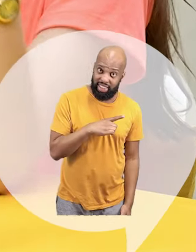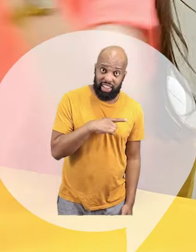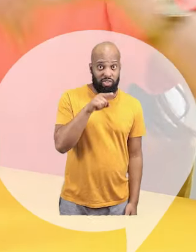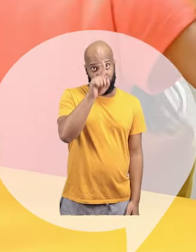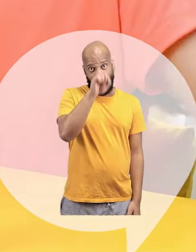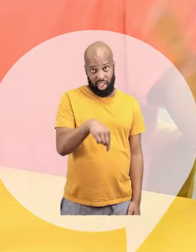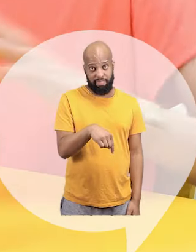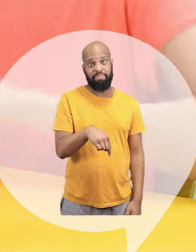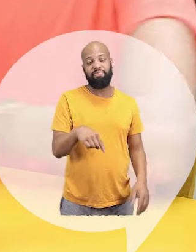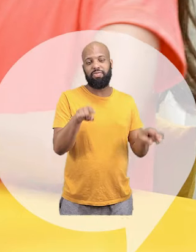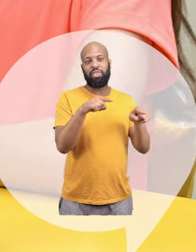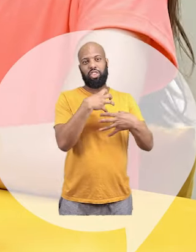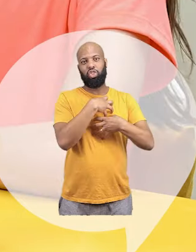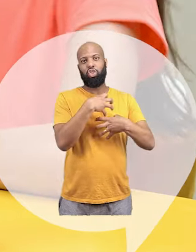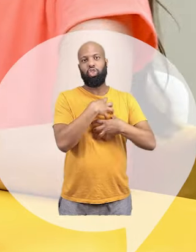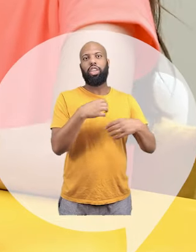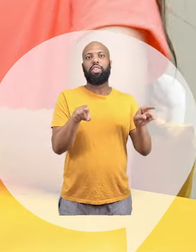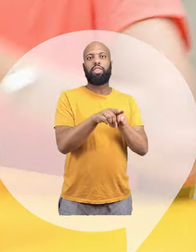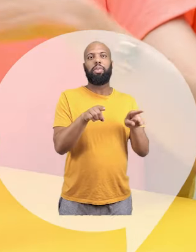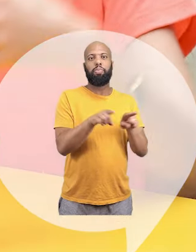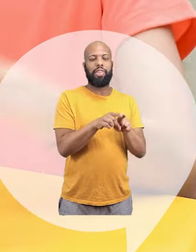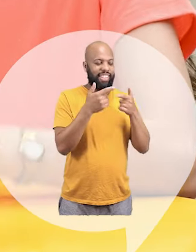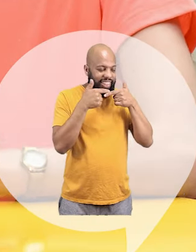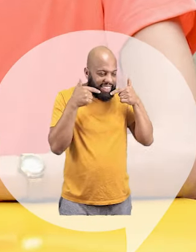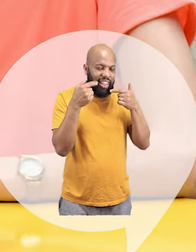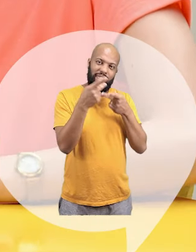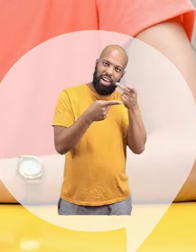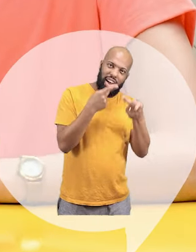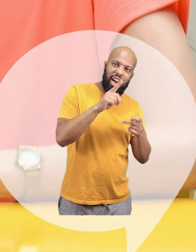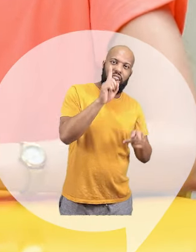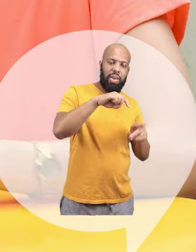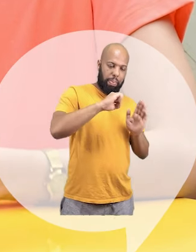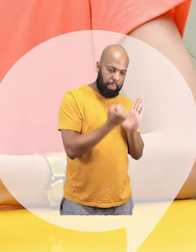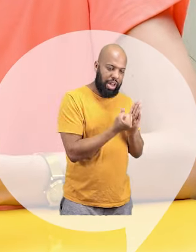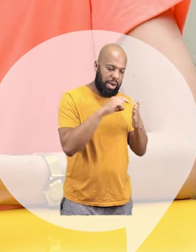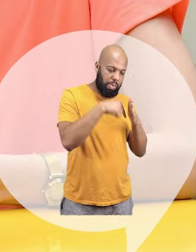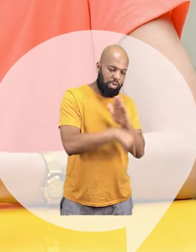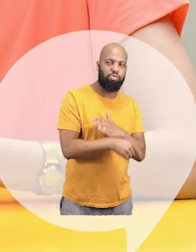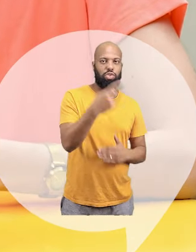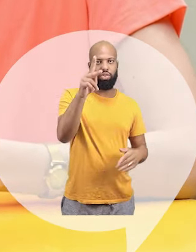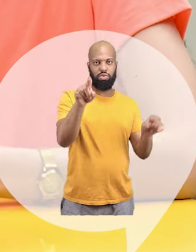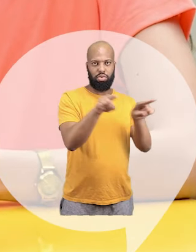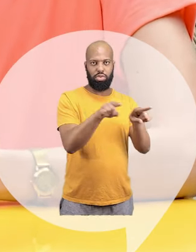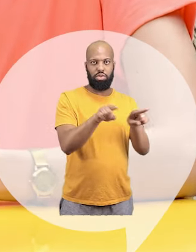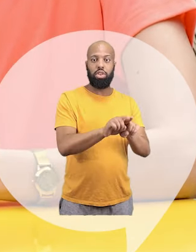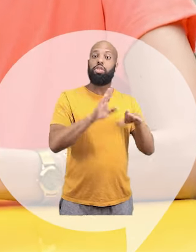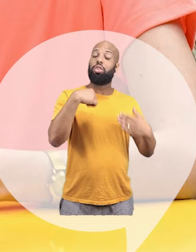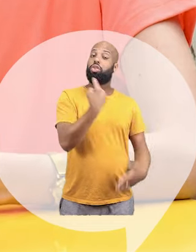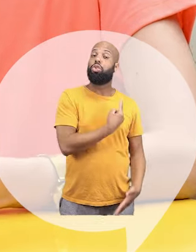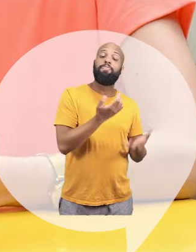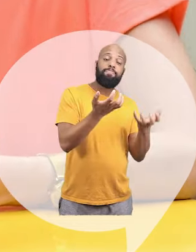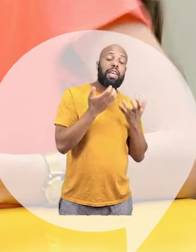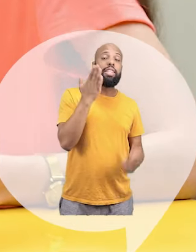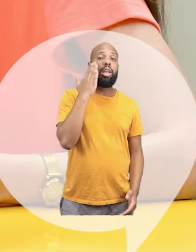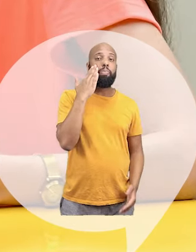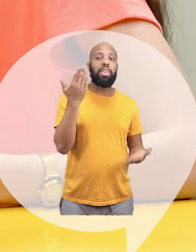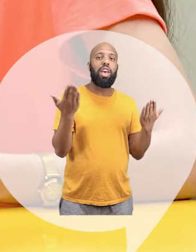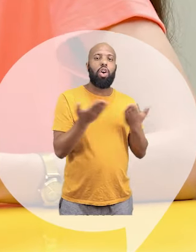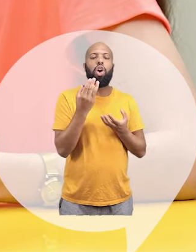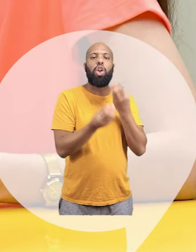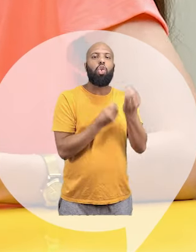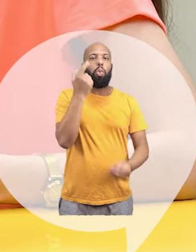e para cima que você é simpático e falante e tal acho que isso é uma marca muito profunda sua assim e a gente